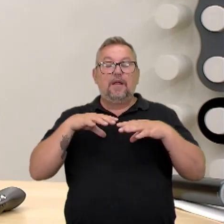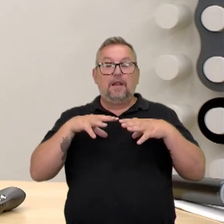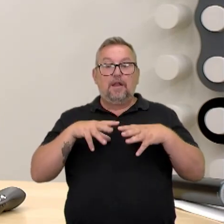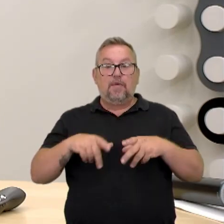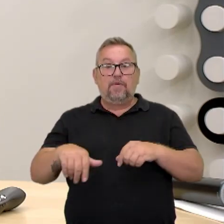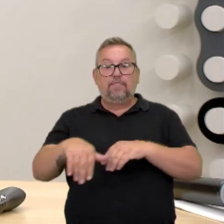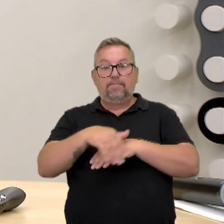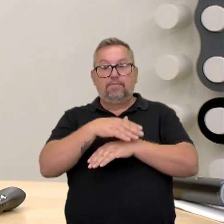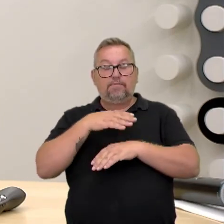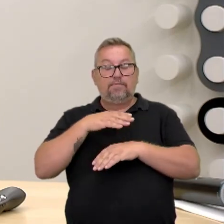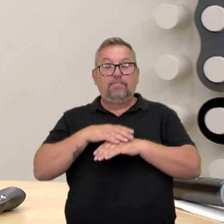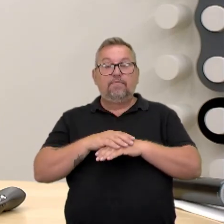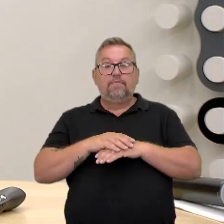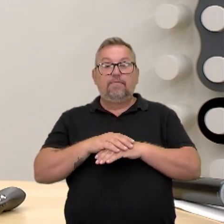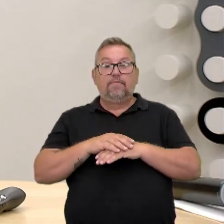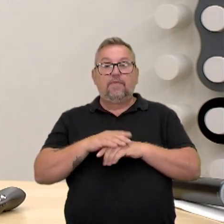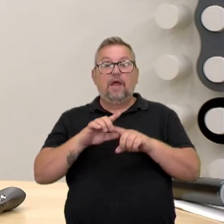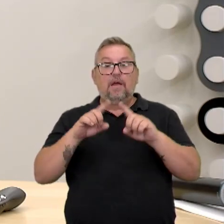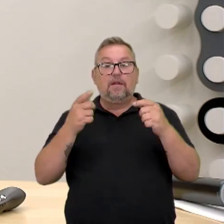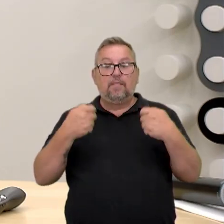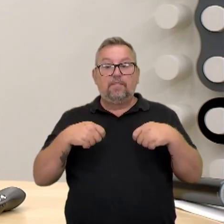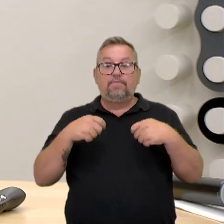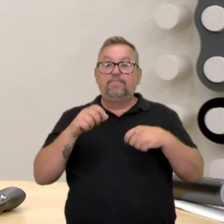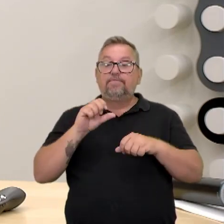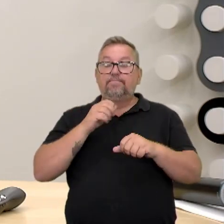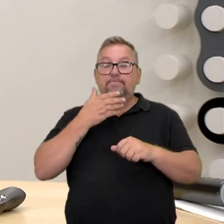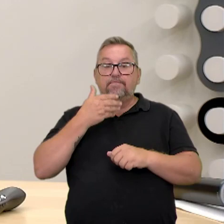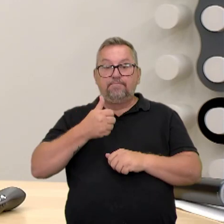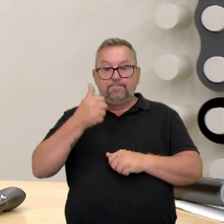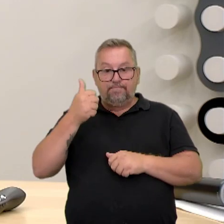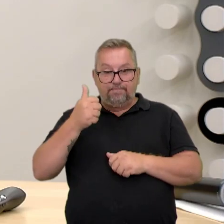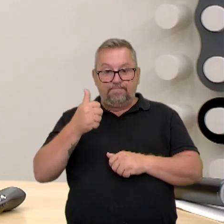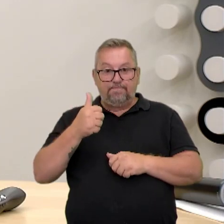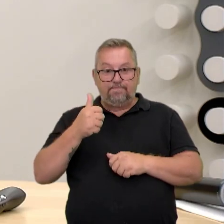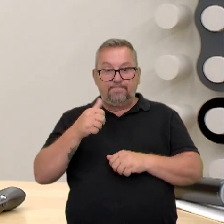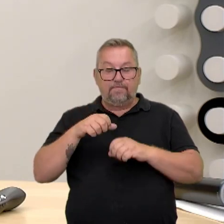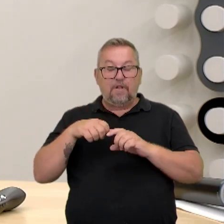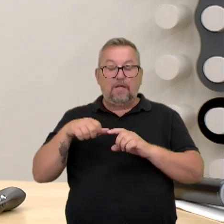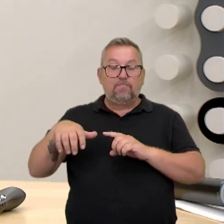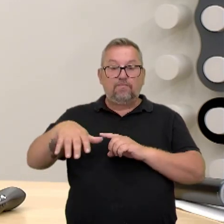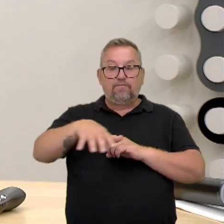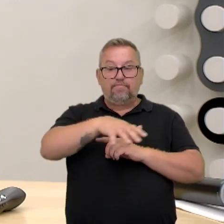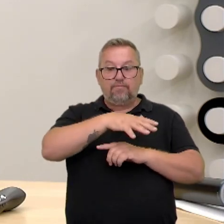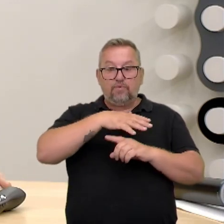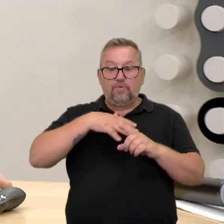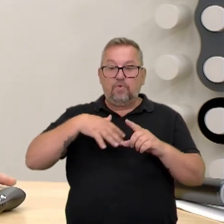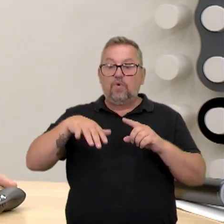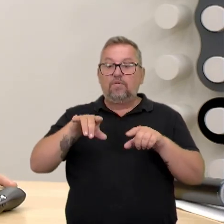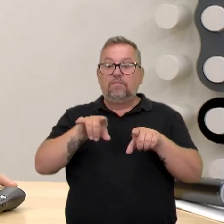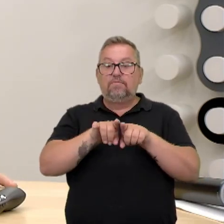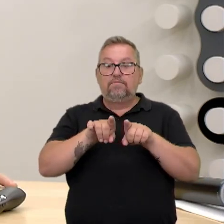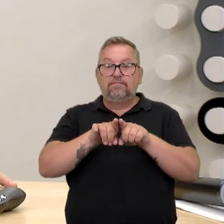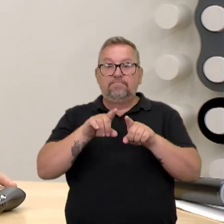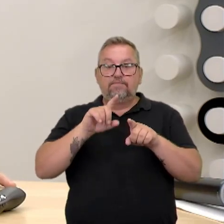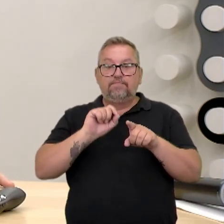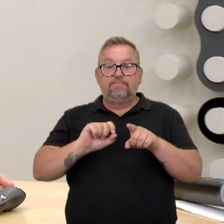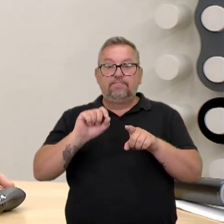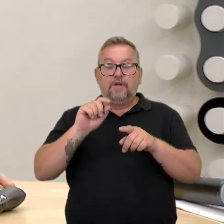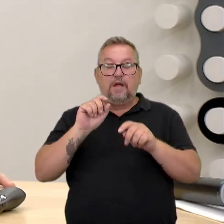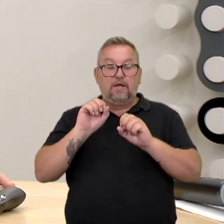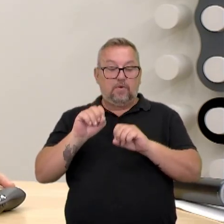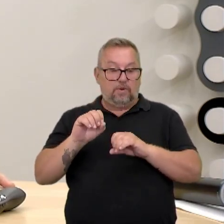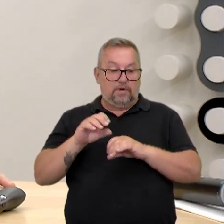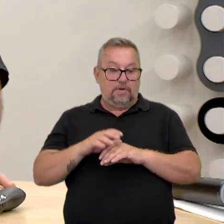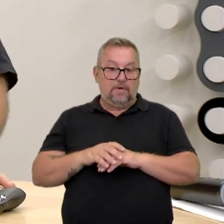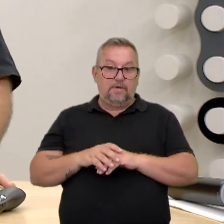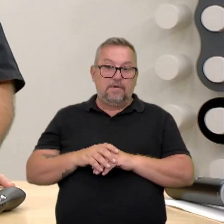dos melhores do Brasil, mas ainda precisa melhorar, principalmente aí nas periferias, né? E também tem a questão da educação.